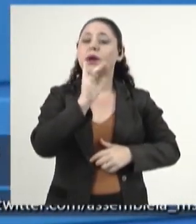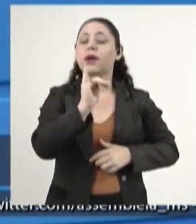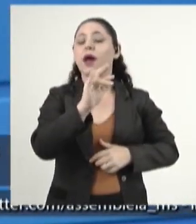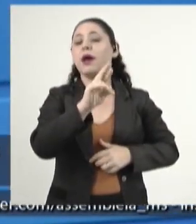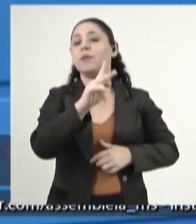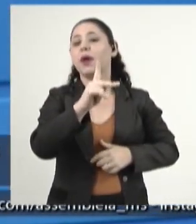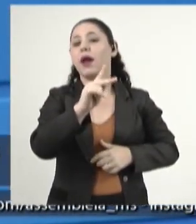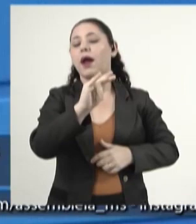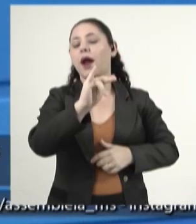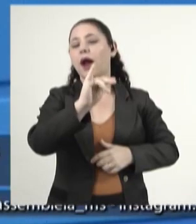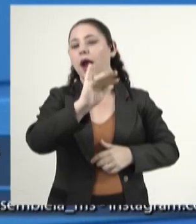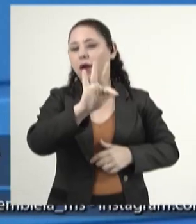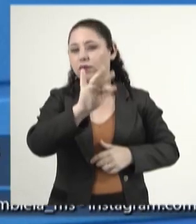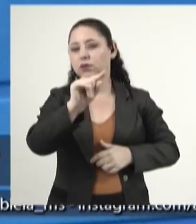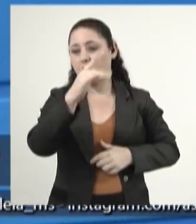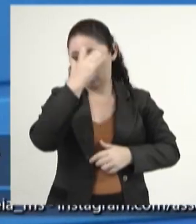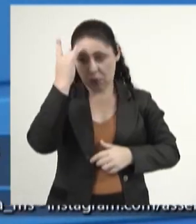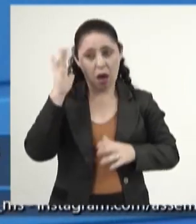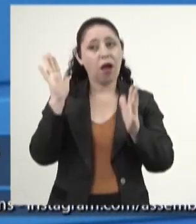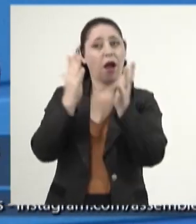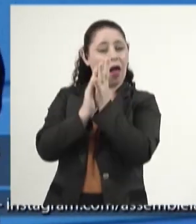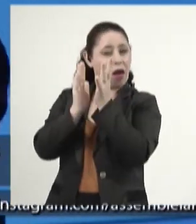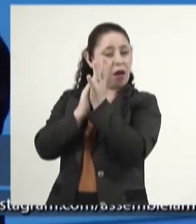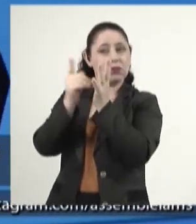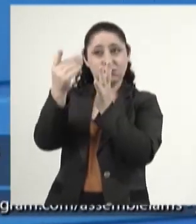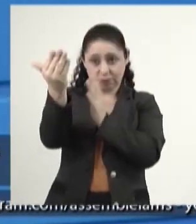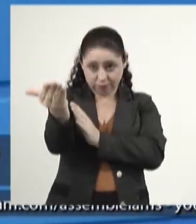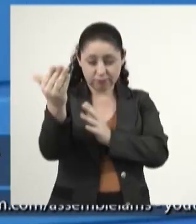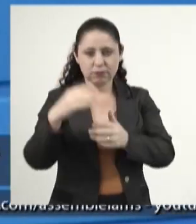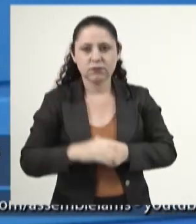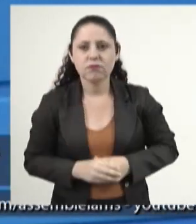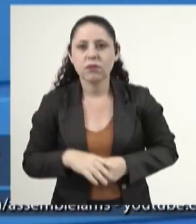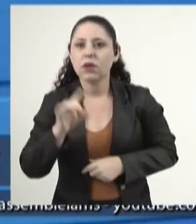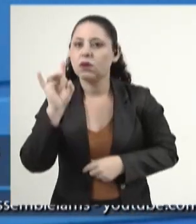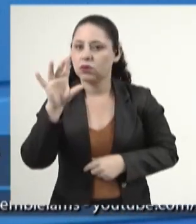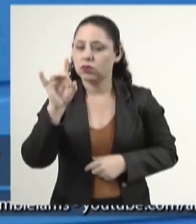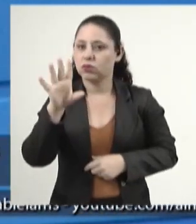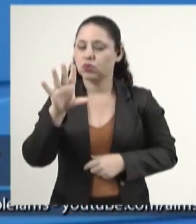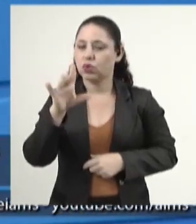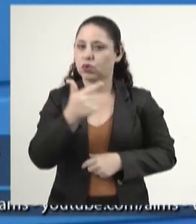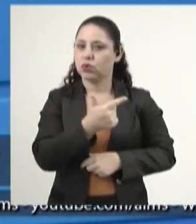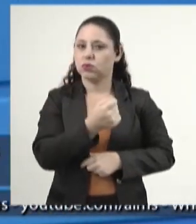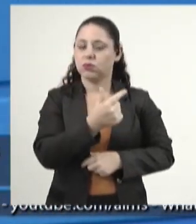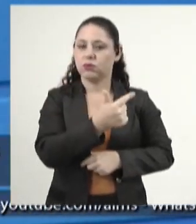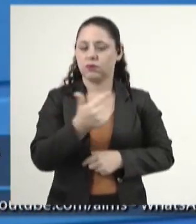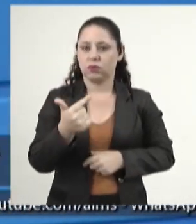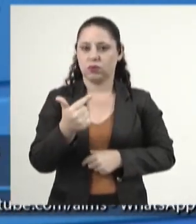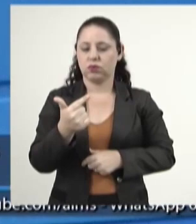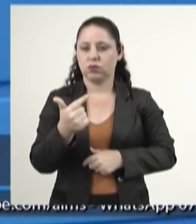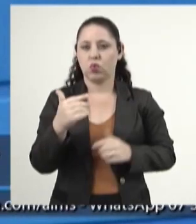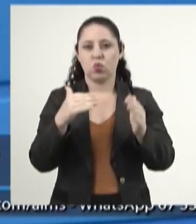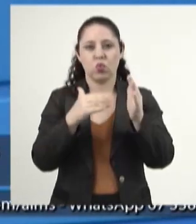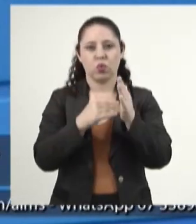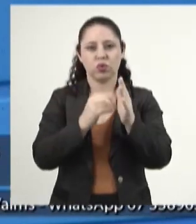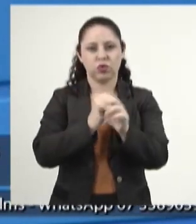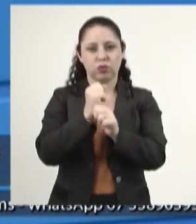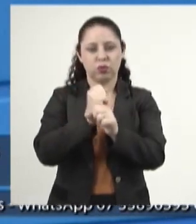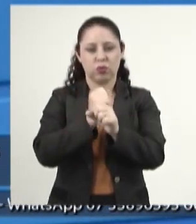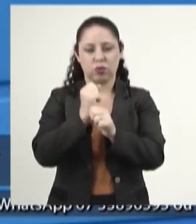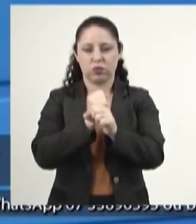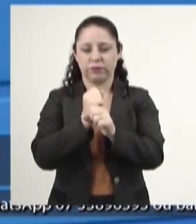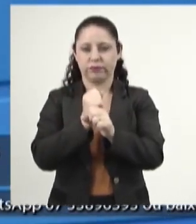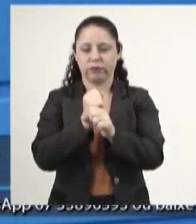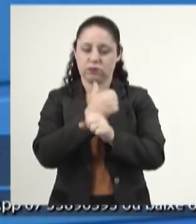renda nos últimos anos. E o povo está aplaudindo ali atrás. Só em 2022, no último ano do